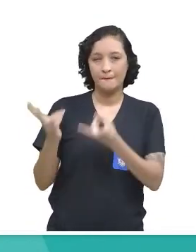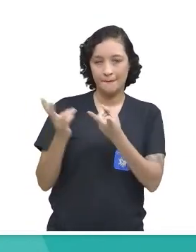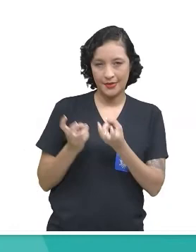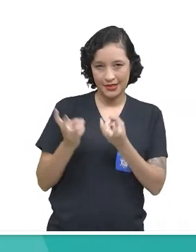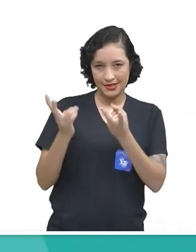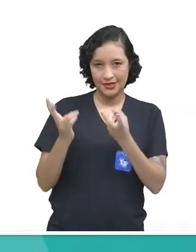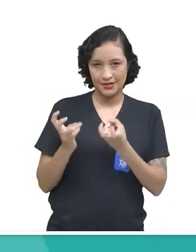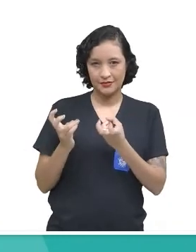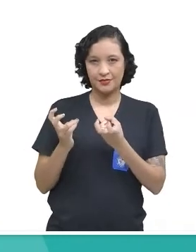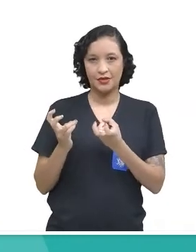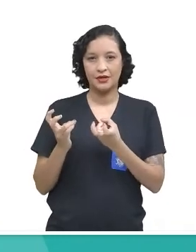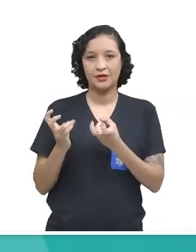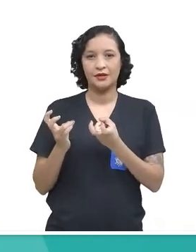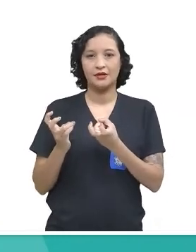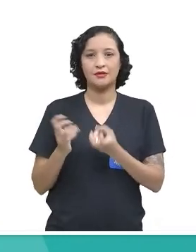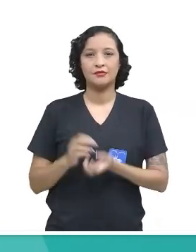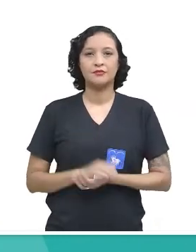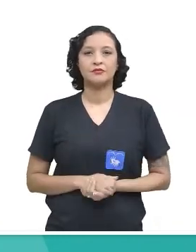a